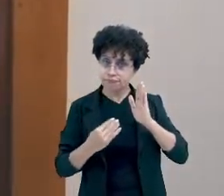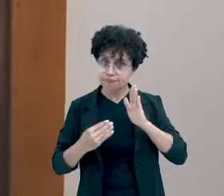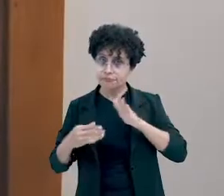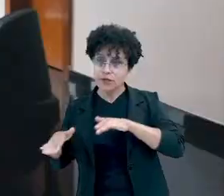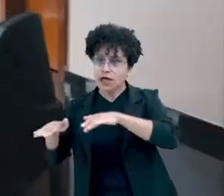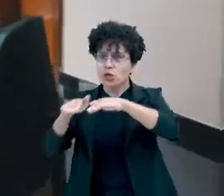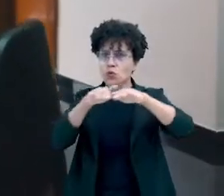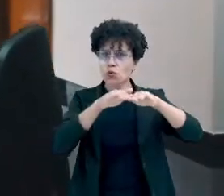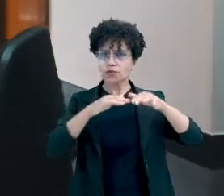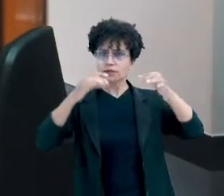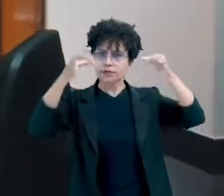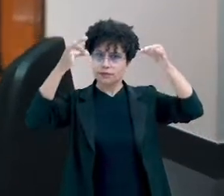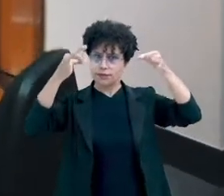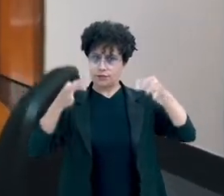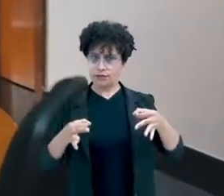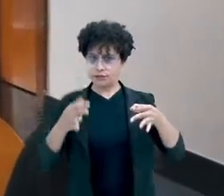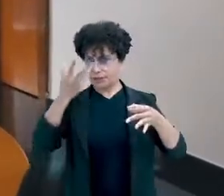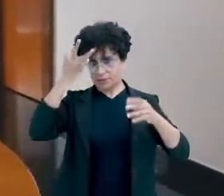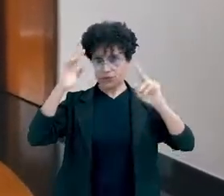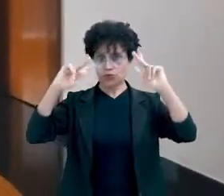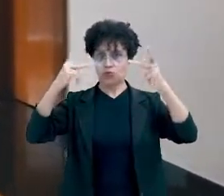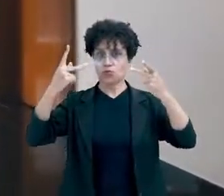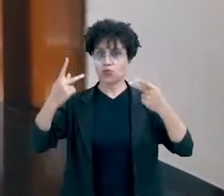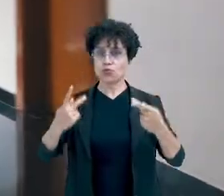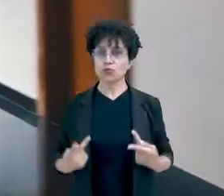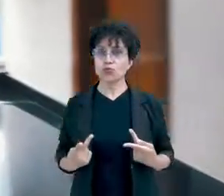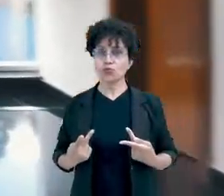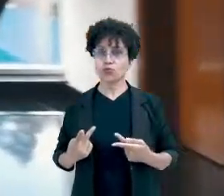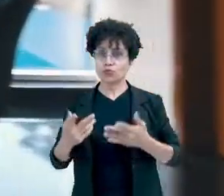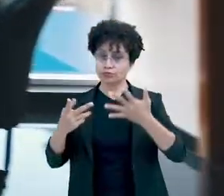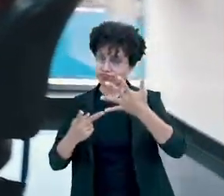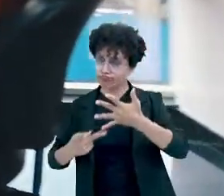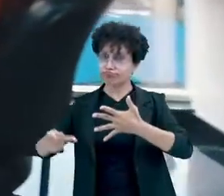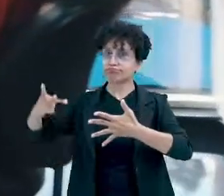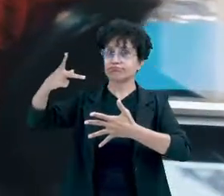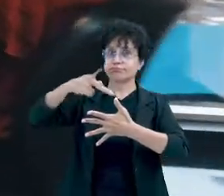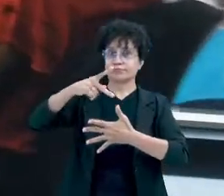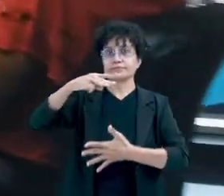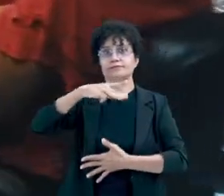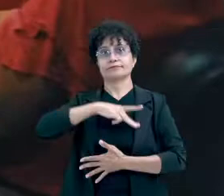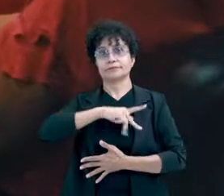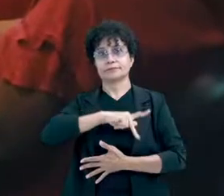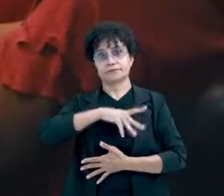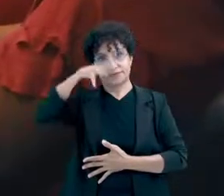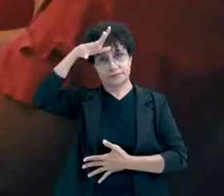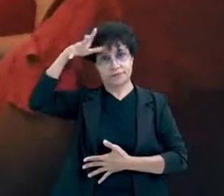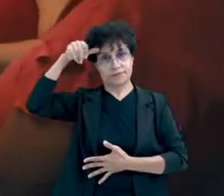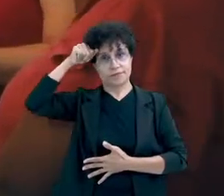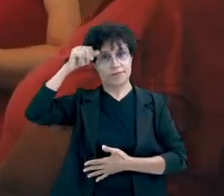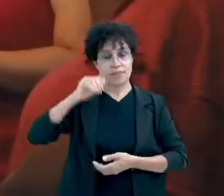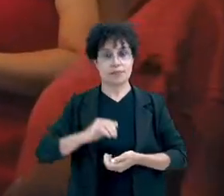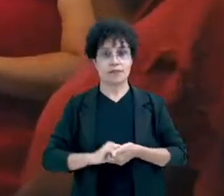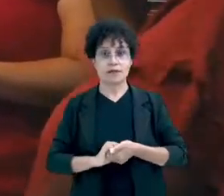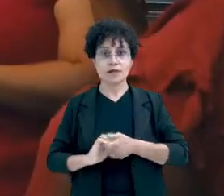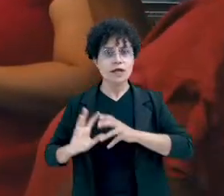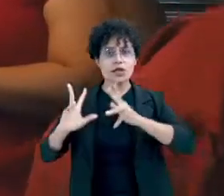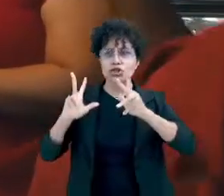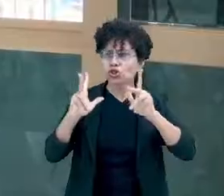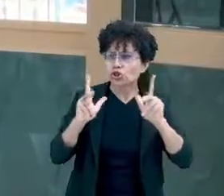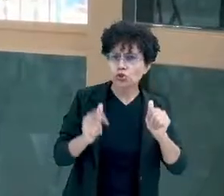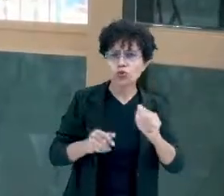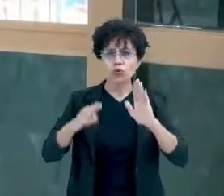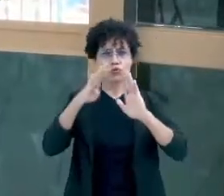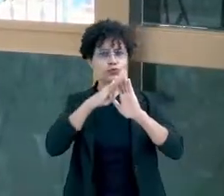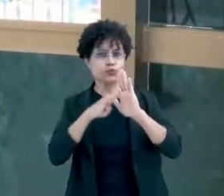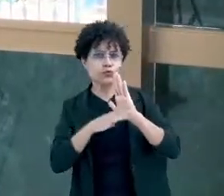princípios da igualdade e dignidade da pessoa humana, é uma das prioridades do Ministério Público de Mato Grosso.